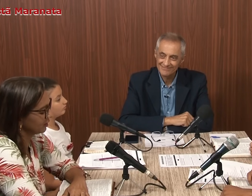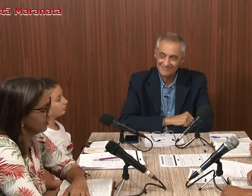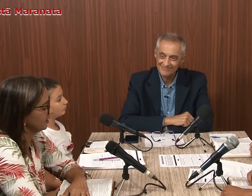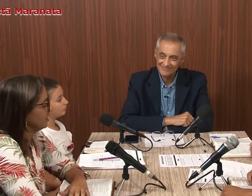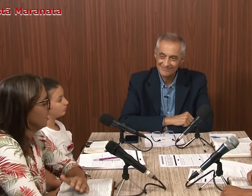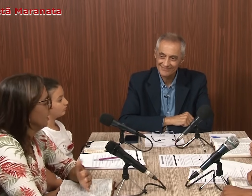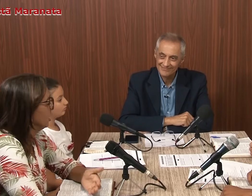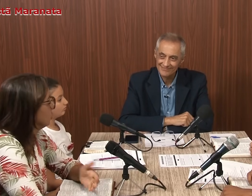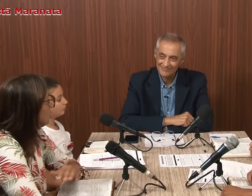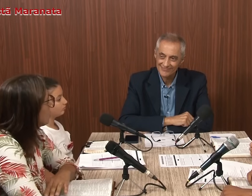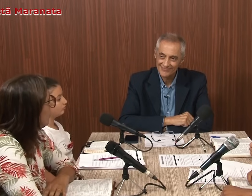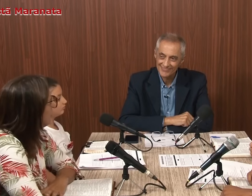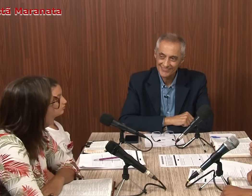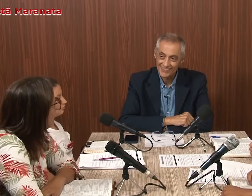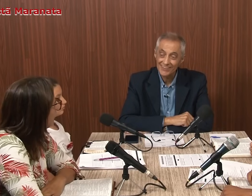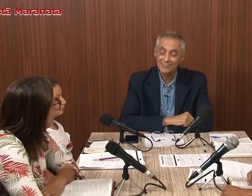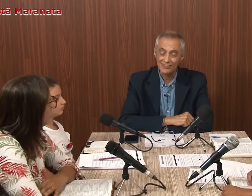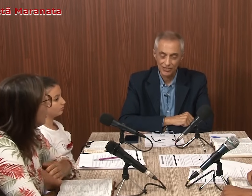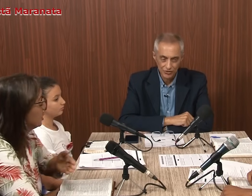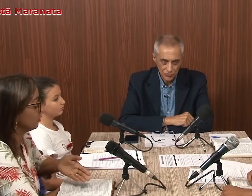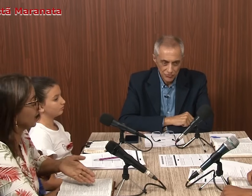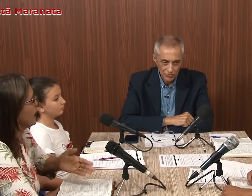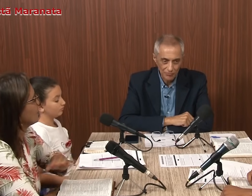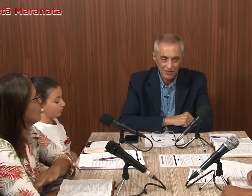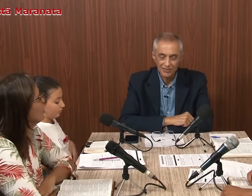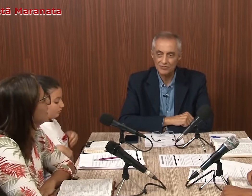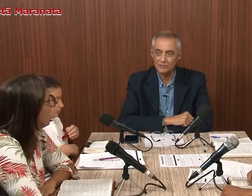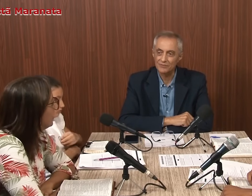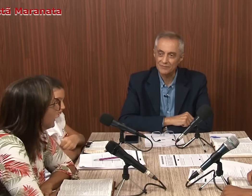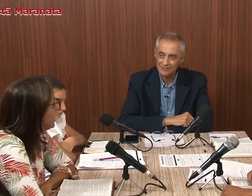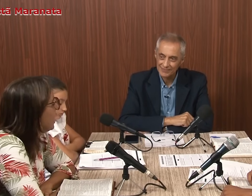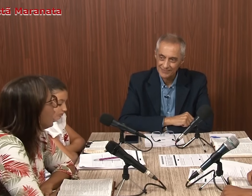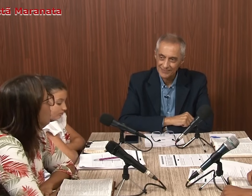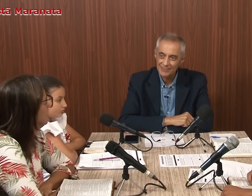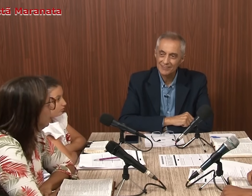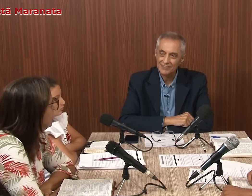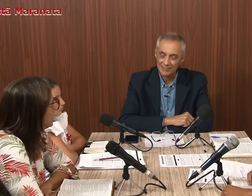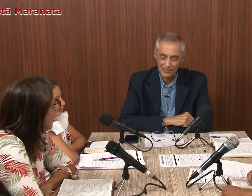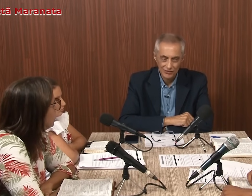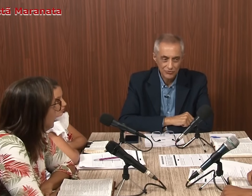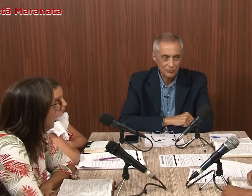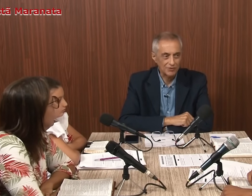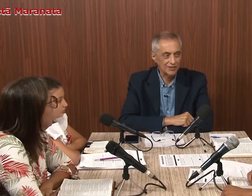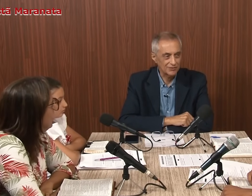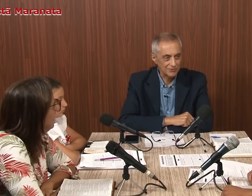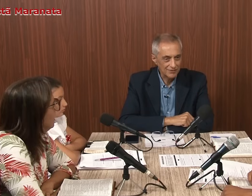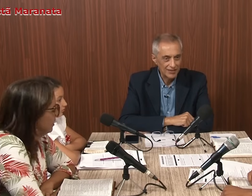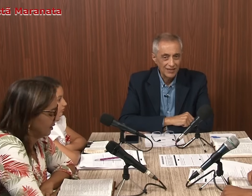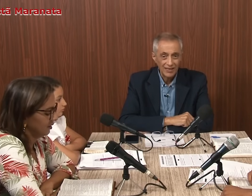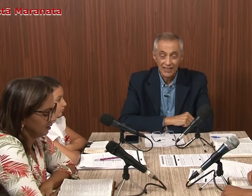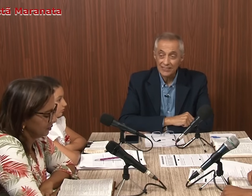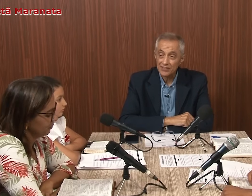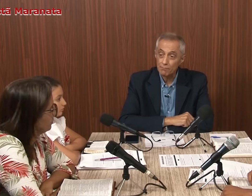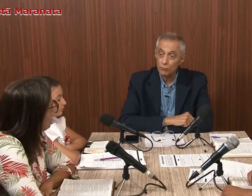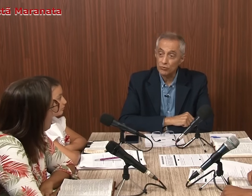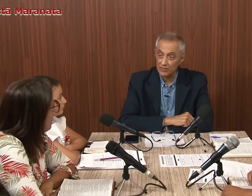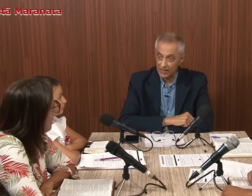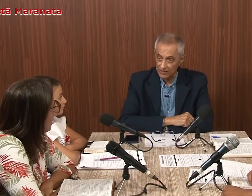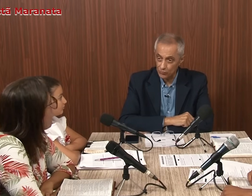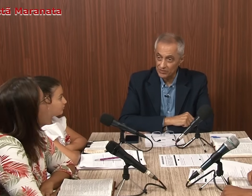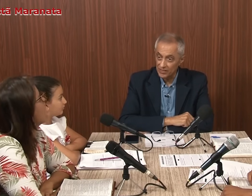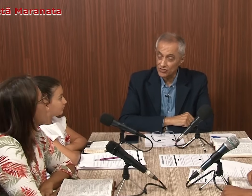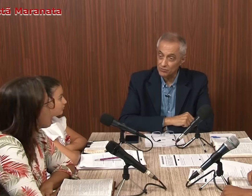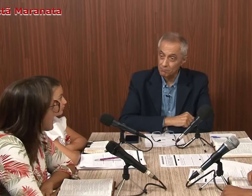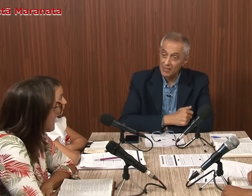falou, né, que ela nos esconde o adversário. O adversário não sabe, cega o adversário. Isso mesmo. A letra